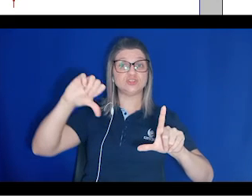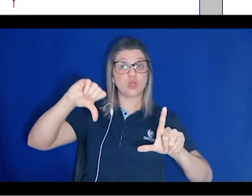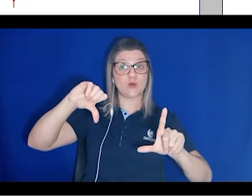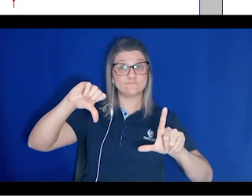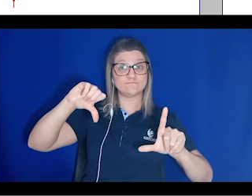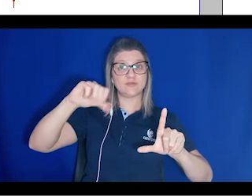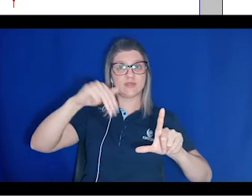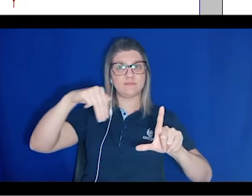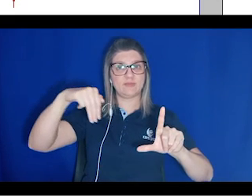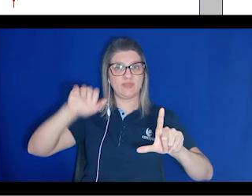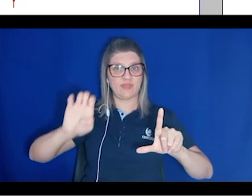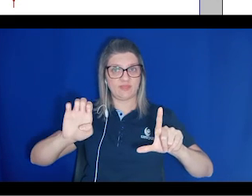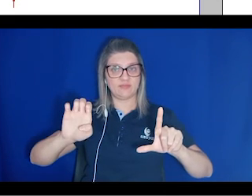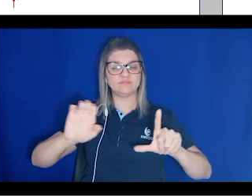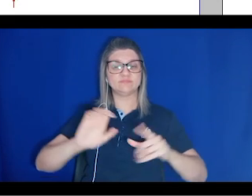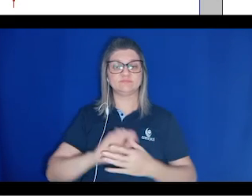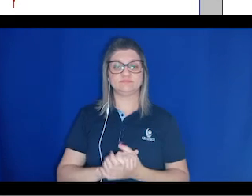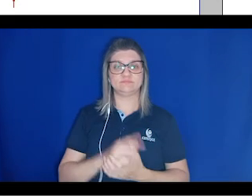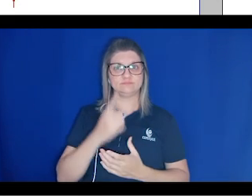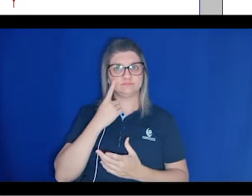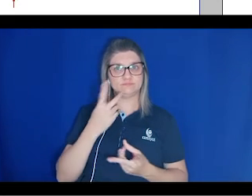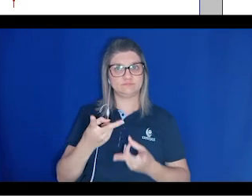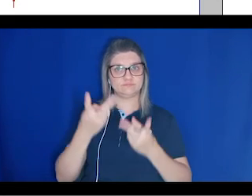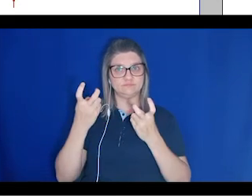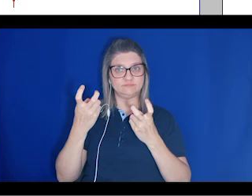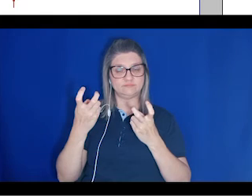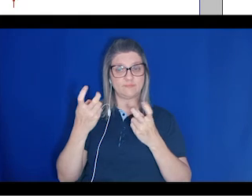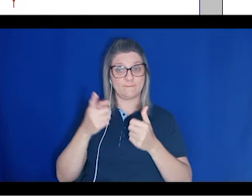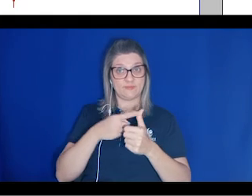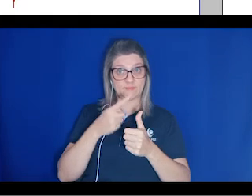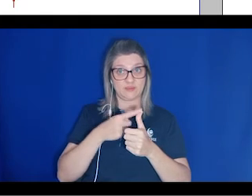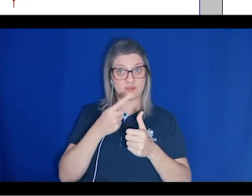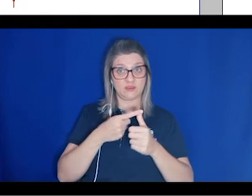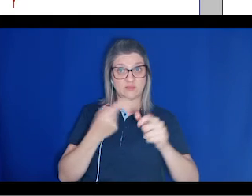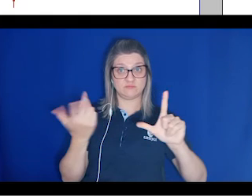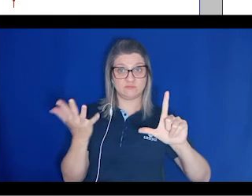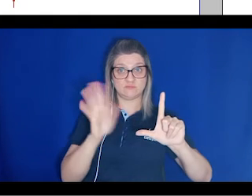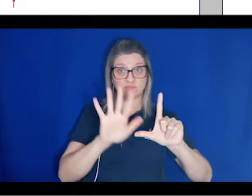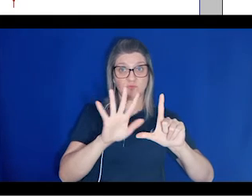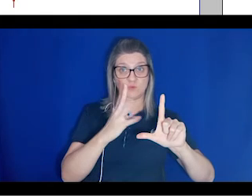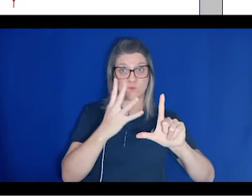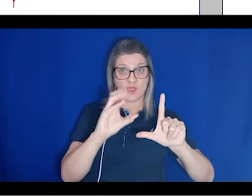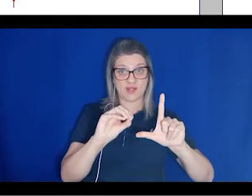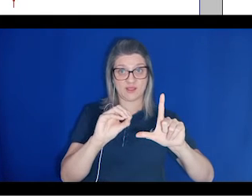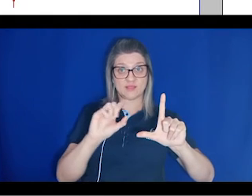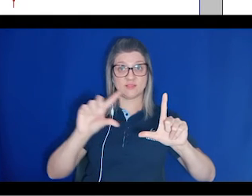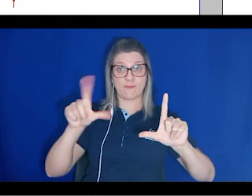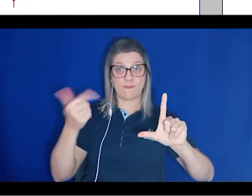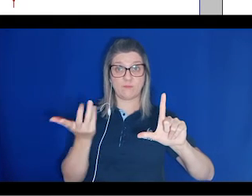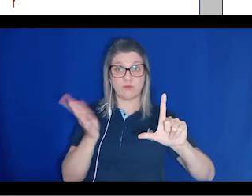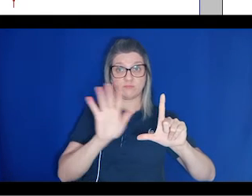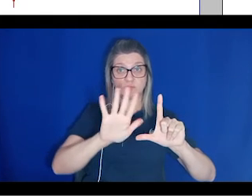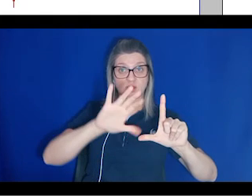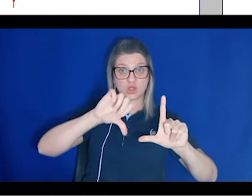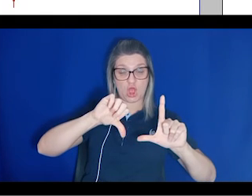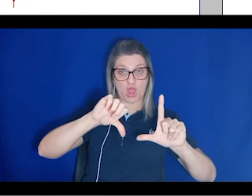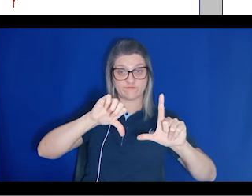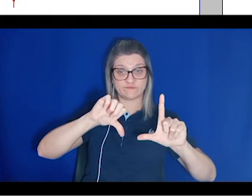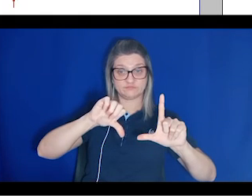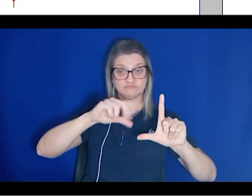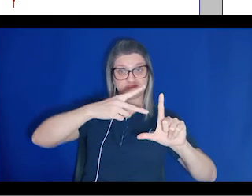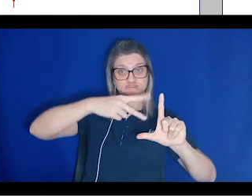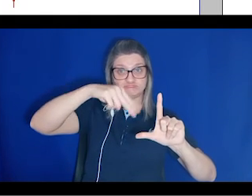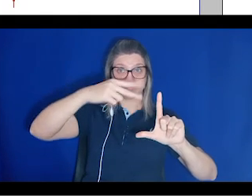exponencial. Estão percebendo? Coloquei antes a 40 a normal e aqui a 9 exponencial. Vejamos agora quando